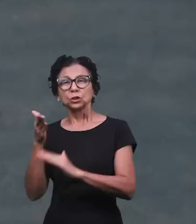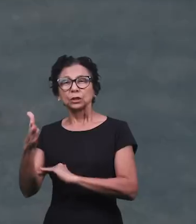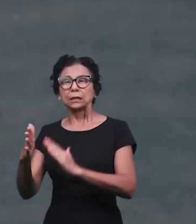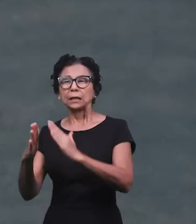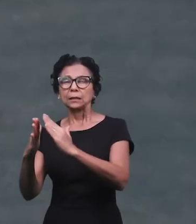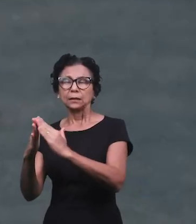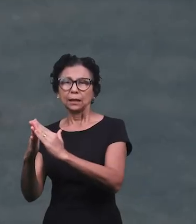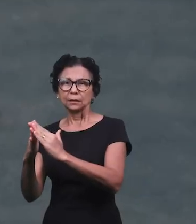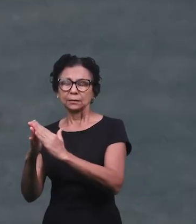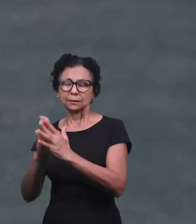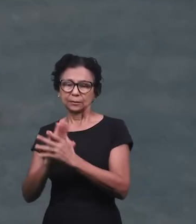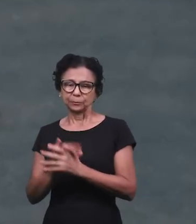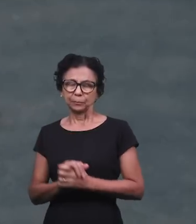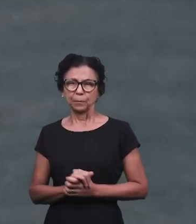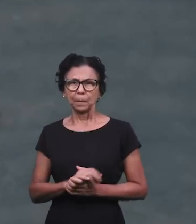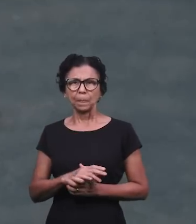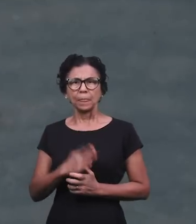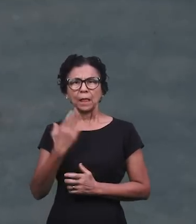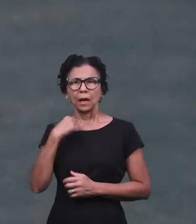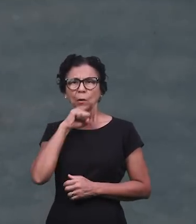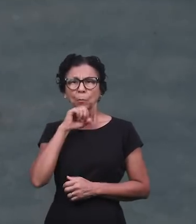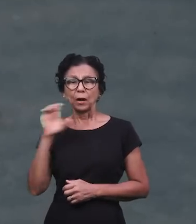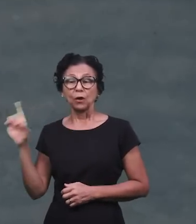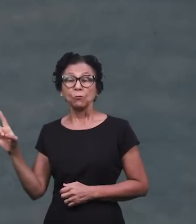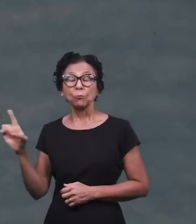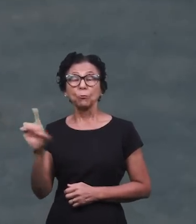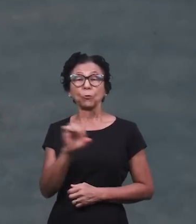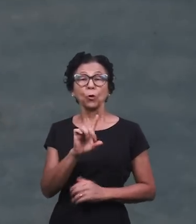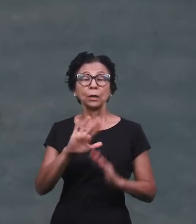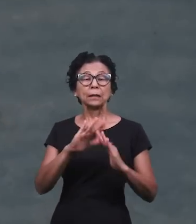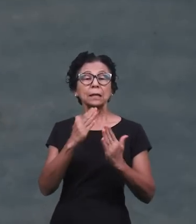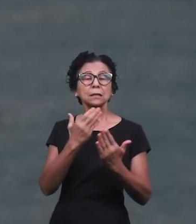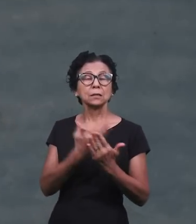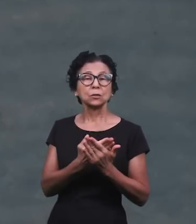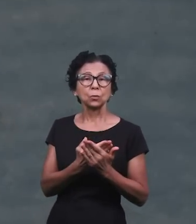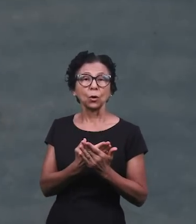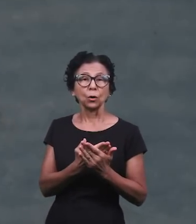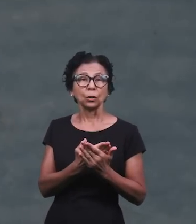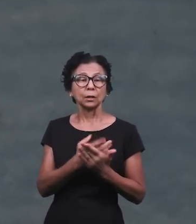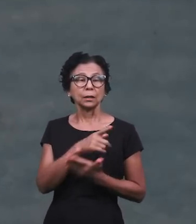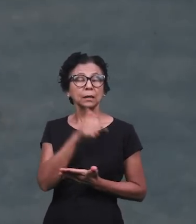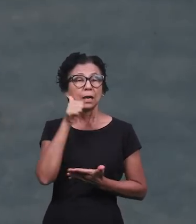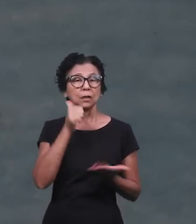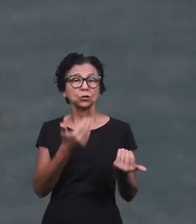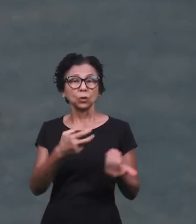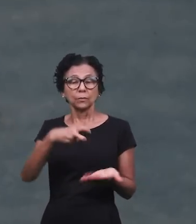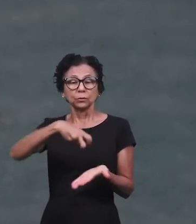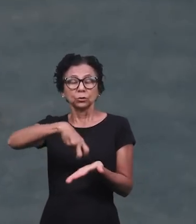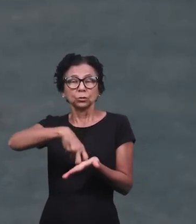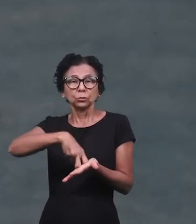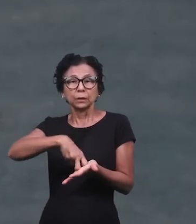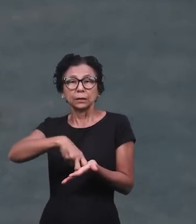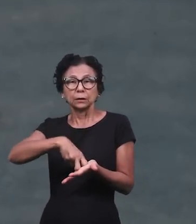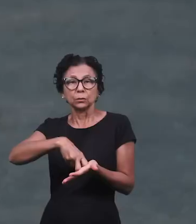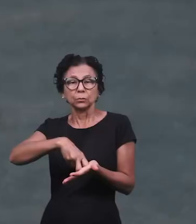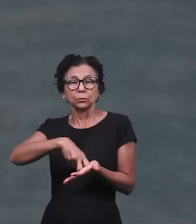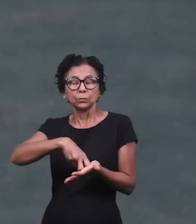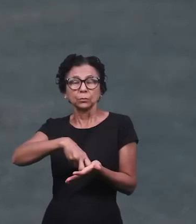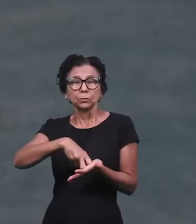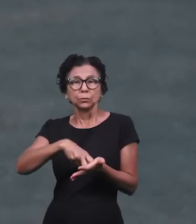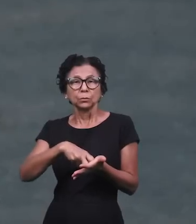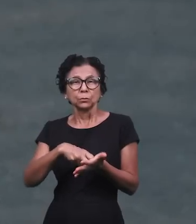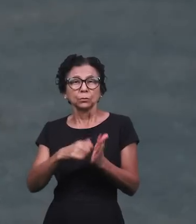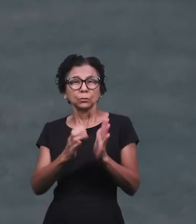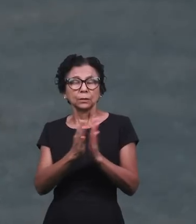Ela estava de joelhos, recebendo imposição de mãos, e o Senhor começou a falar em línguas e interpretação. E o pai entrou